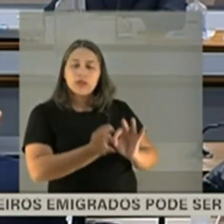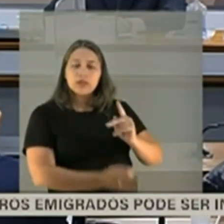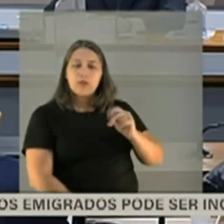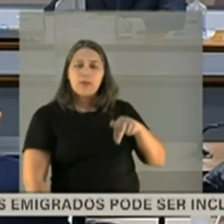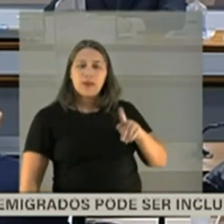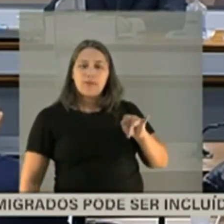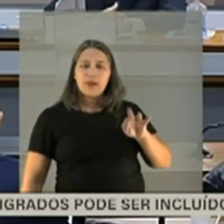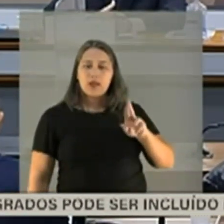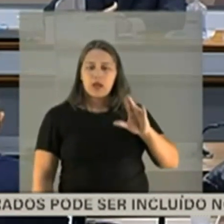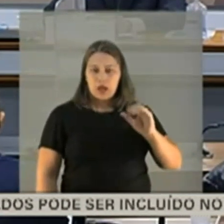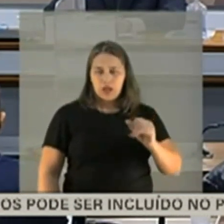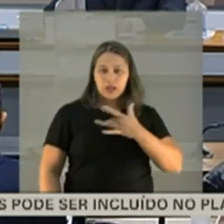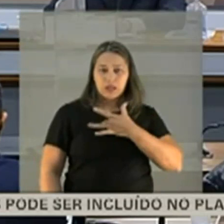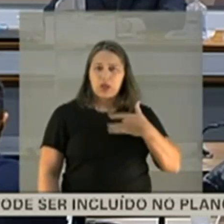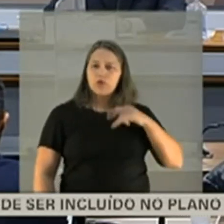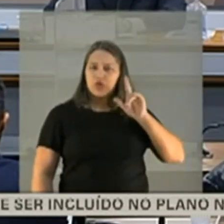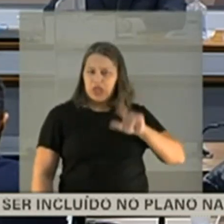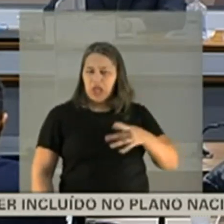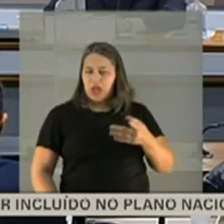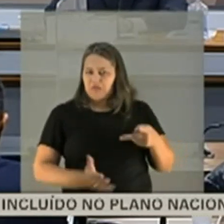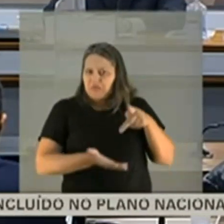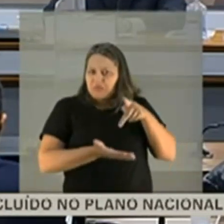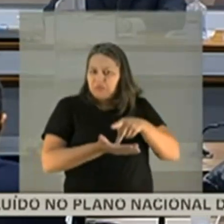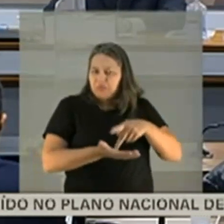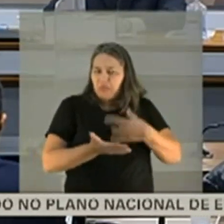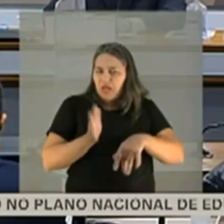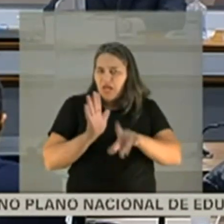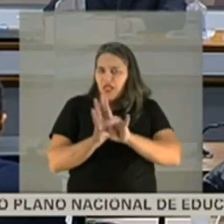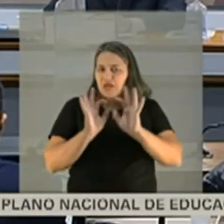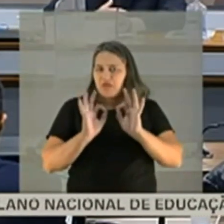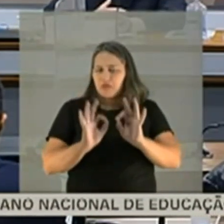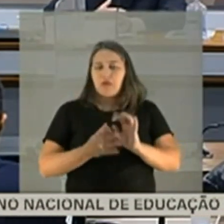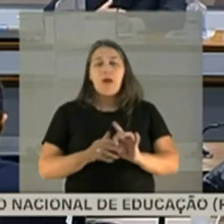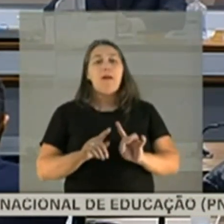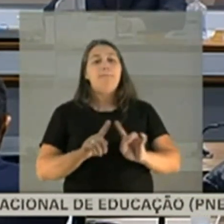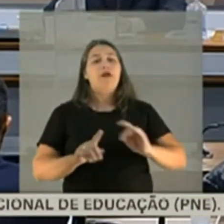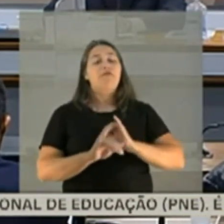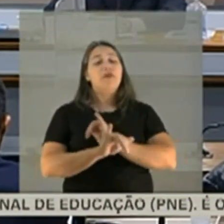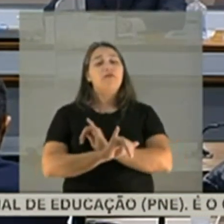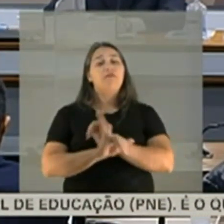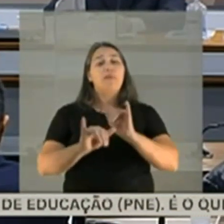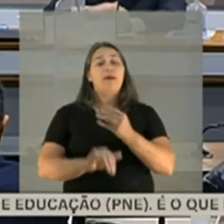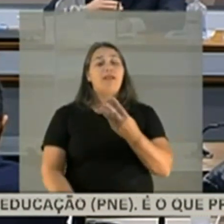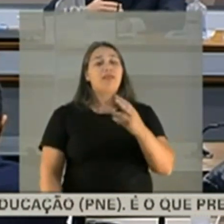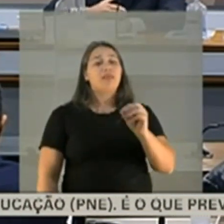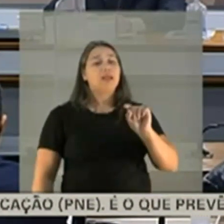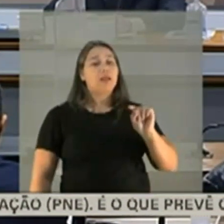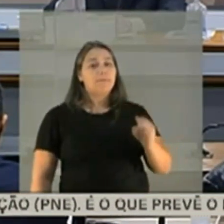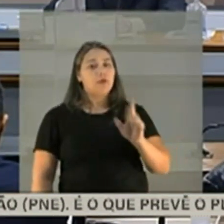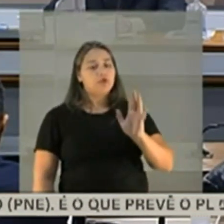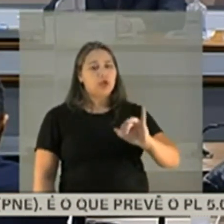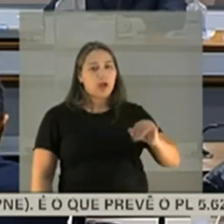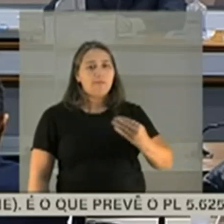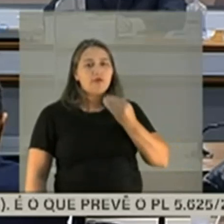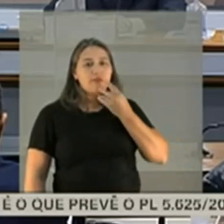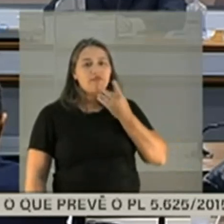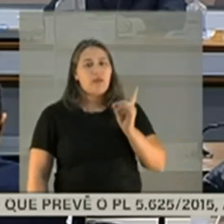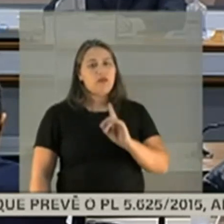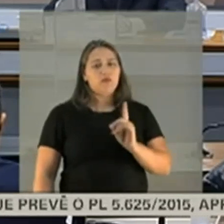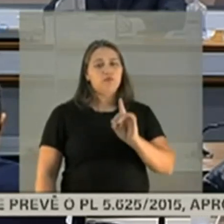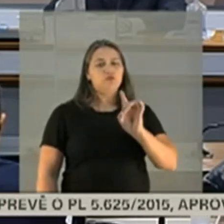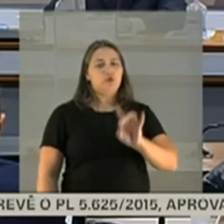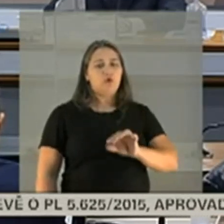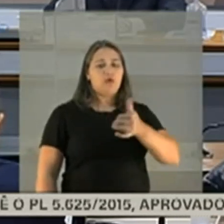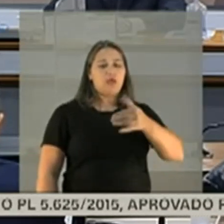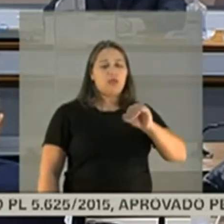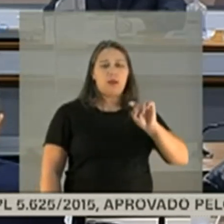totalmente lícito e legítimo, mas foi noticiado que foram 30 mil, então aproveito para dizer que não, foram 10 mil, não